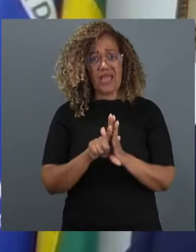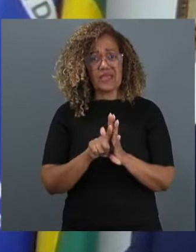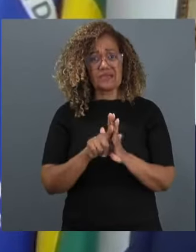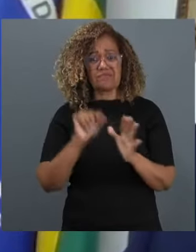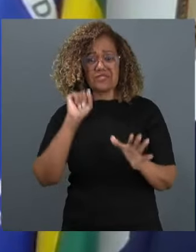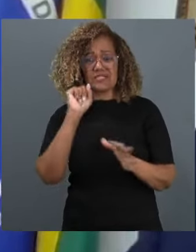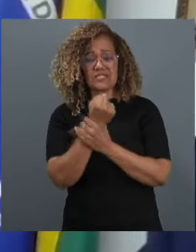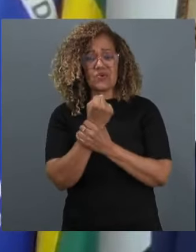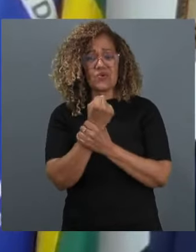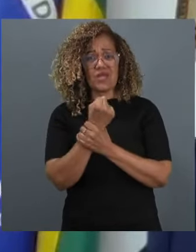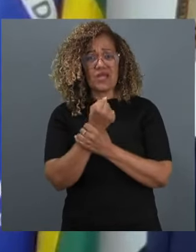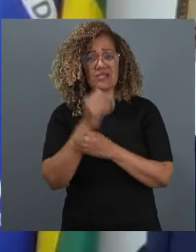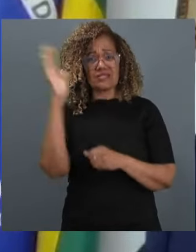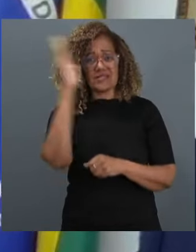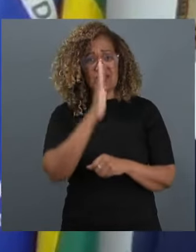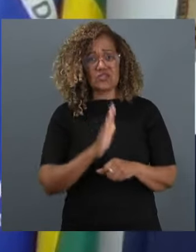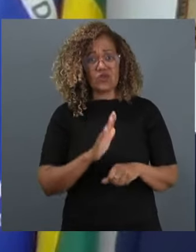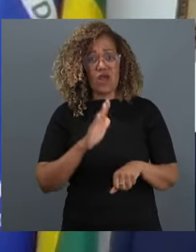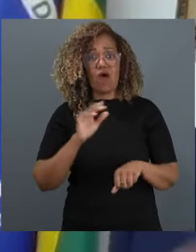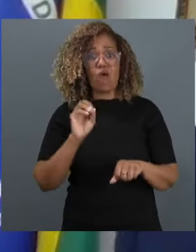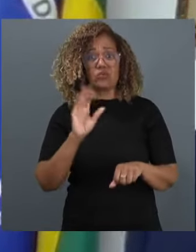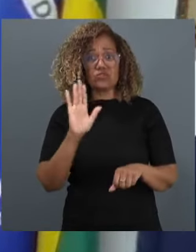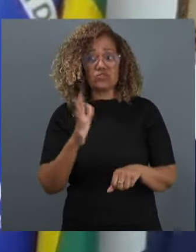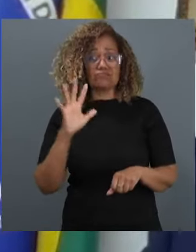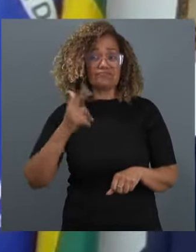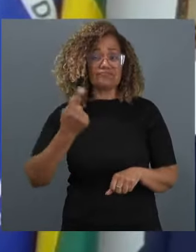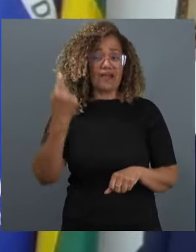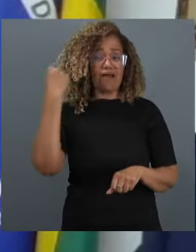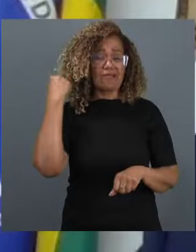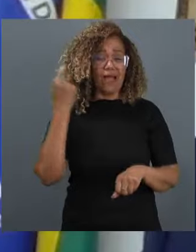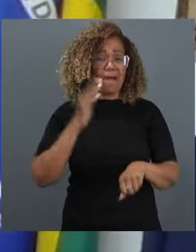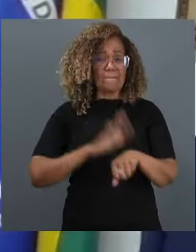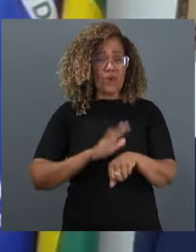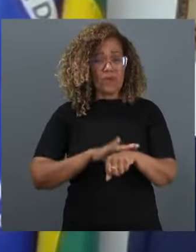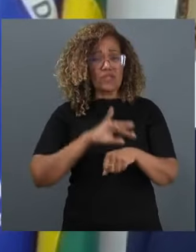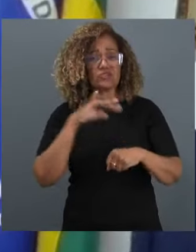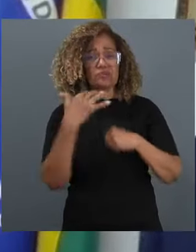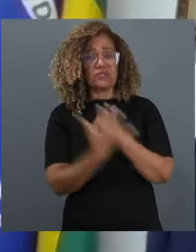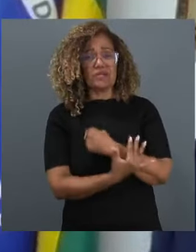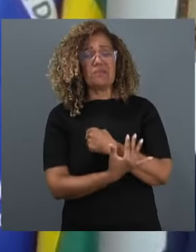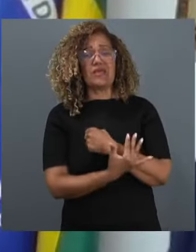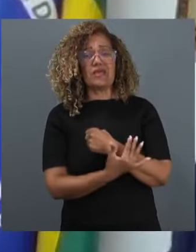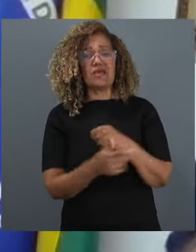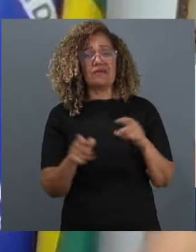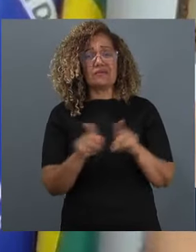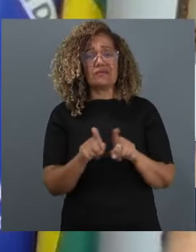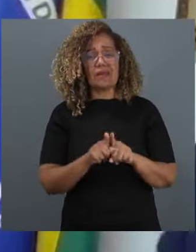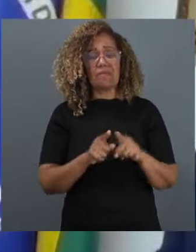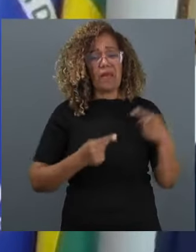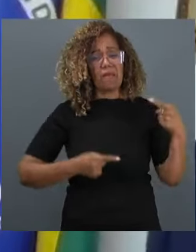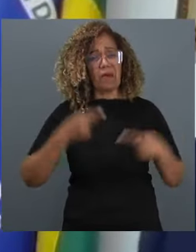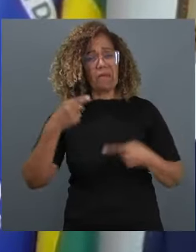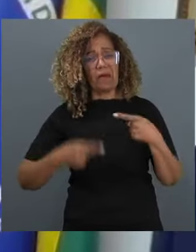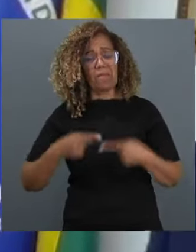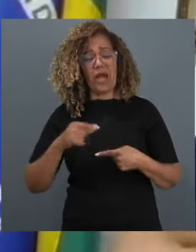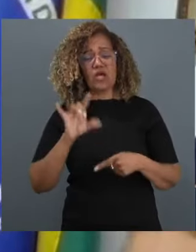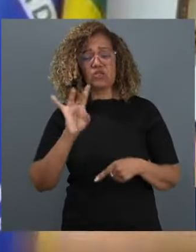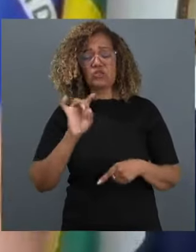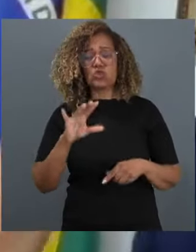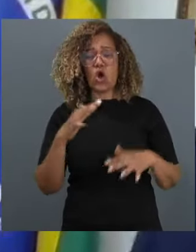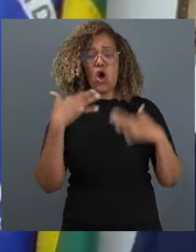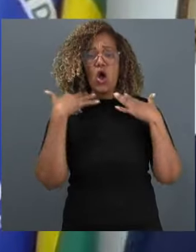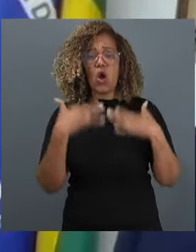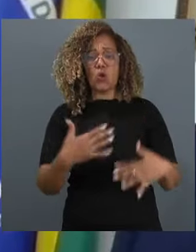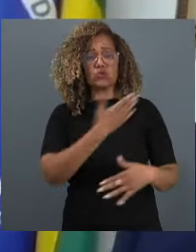a pandemia, de forma virtual, se excluindo o debate, só teve uma audiência pública,